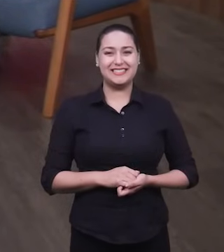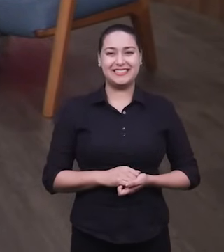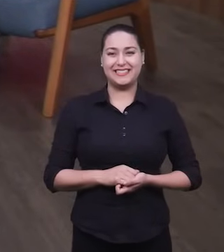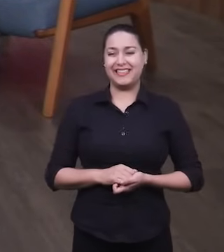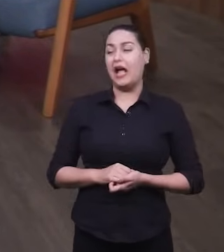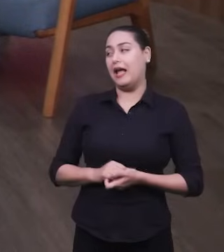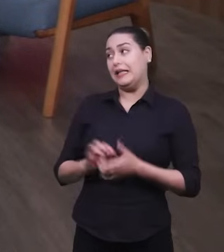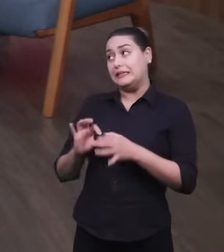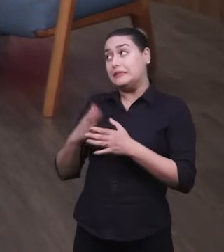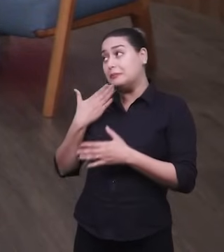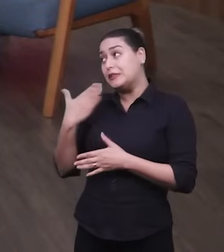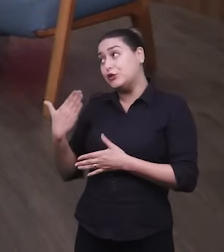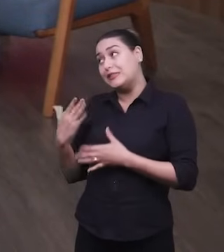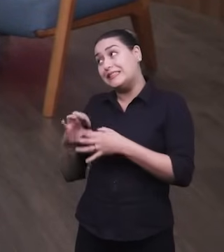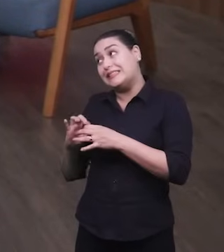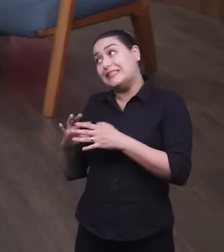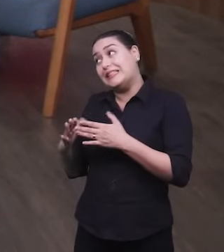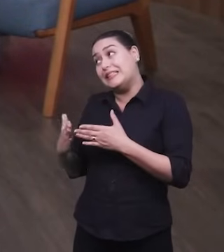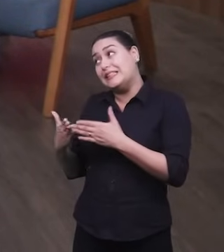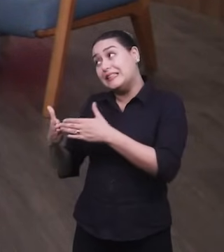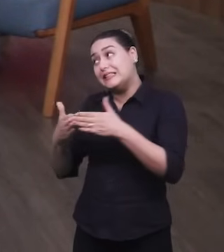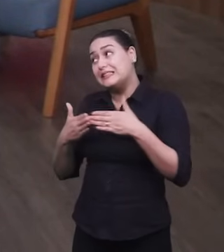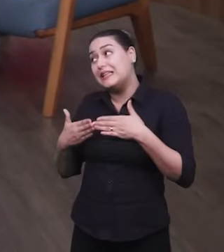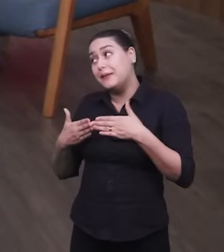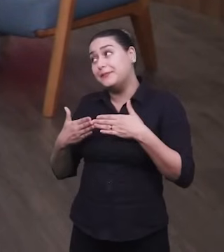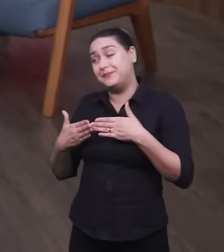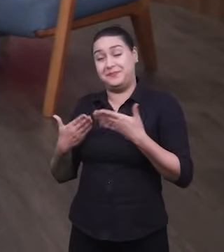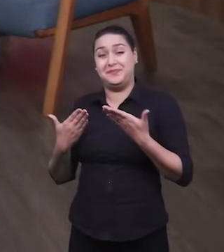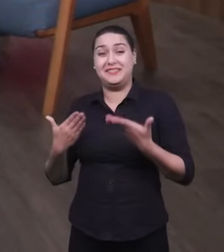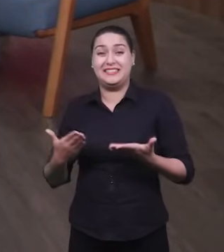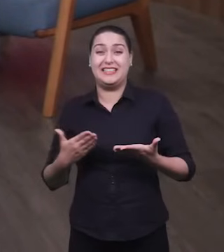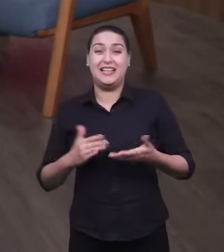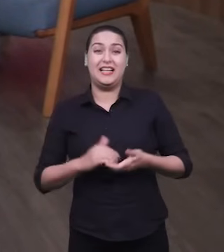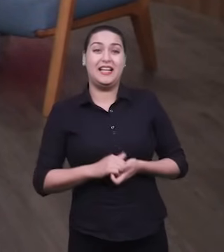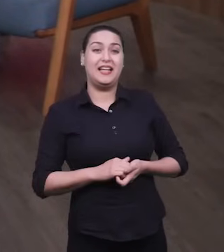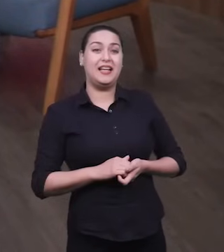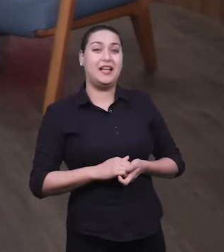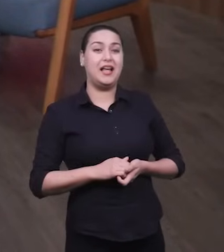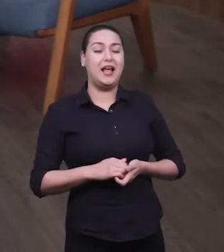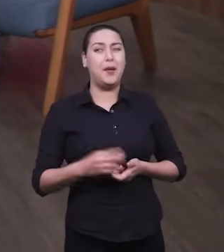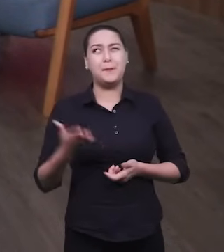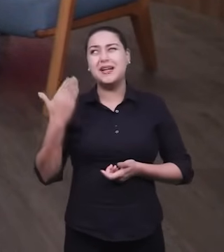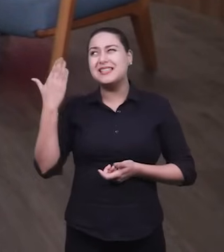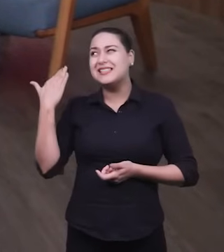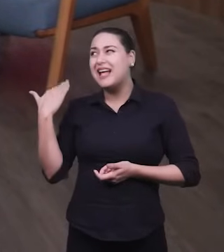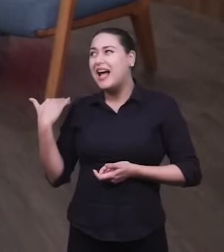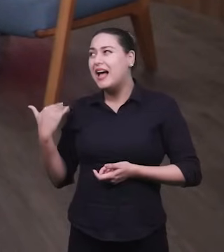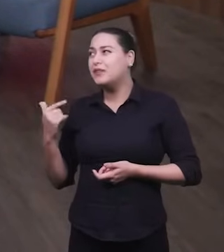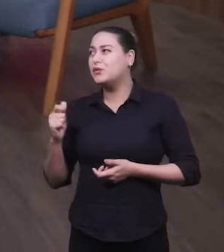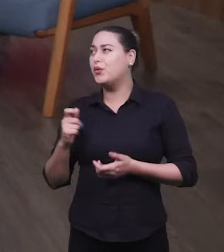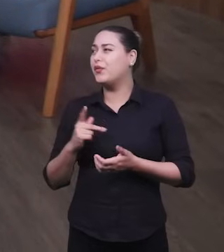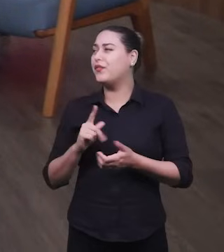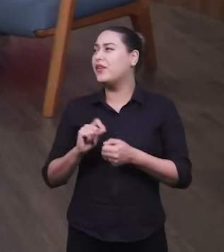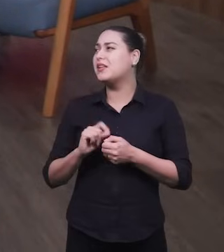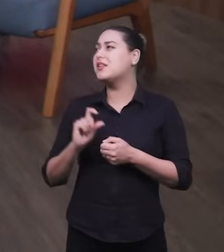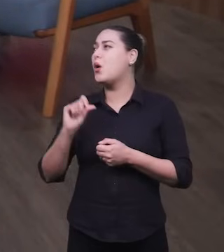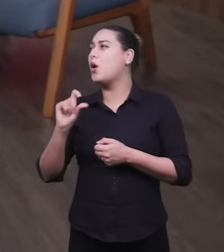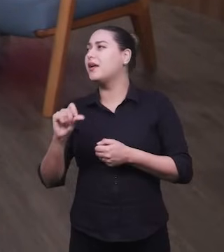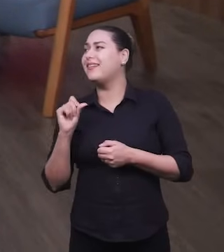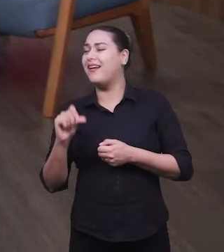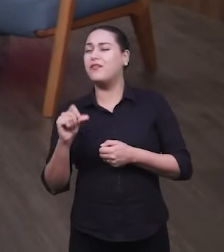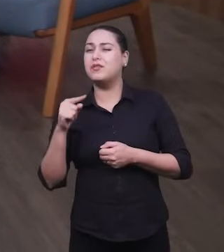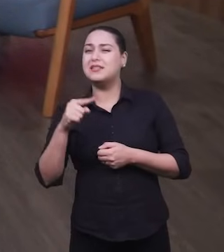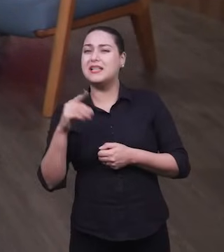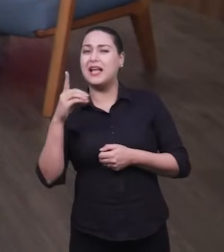vez hoje. Eu me lembro uma vez nós falamos sobre o lírio, também em Cantares, e que você, Daniel, trouxe